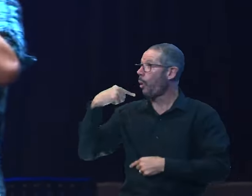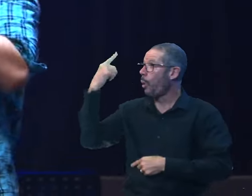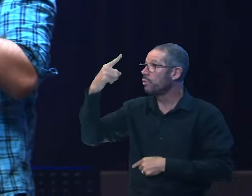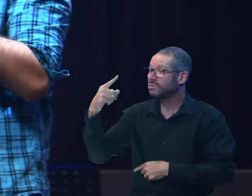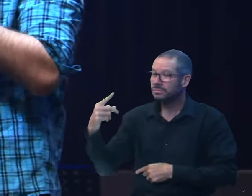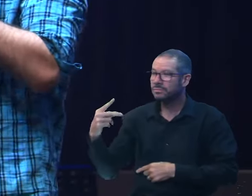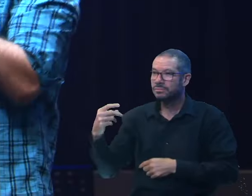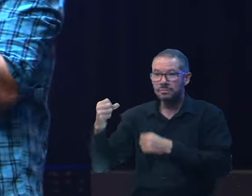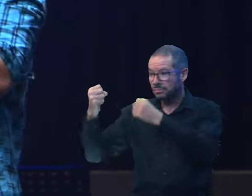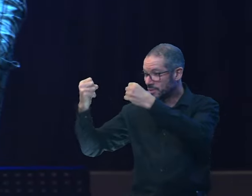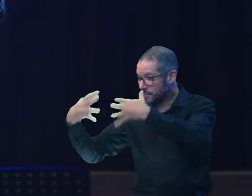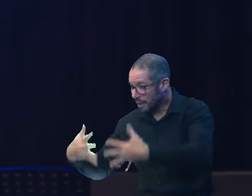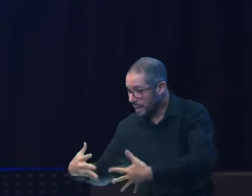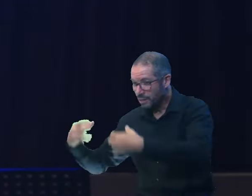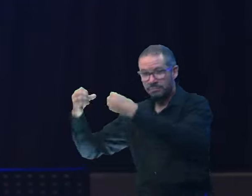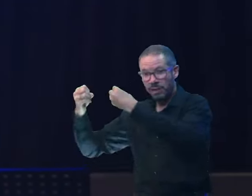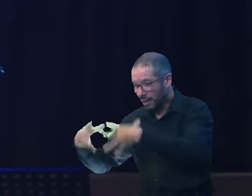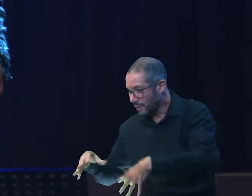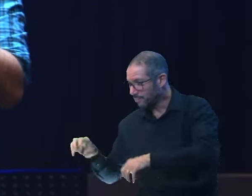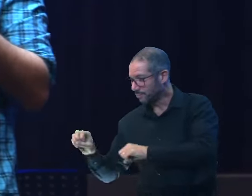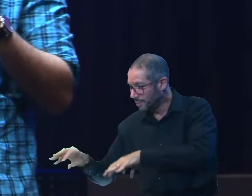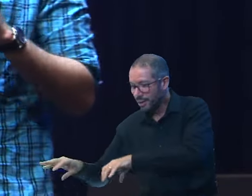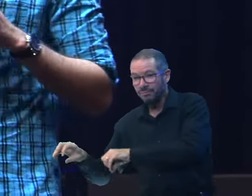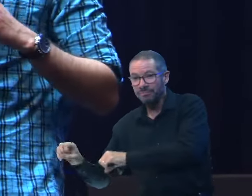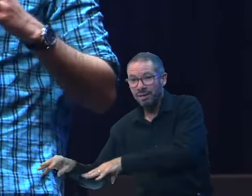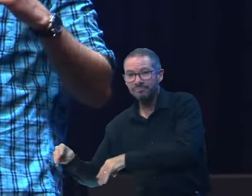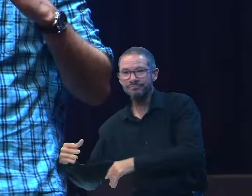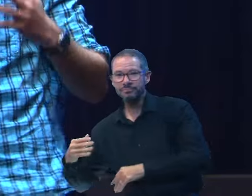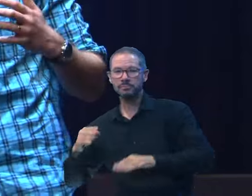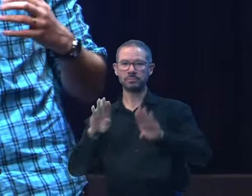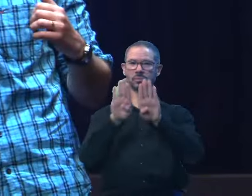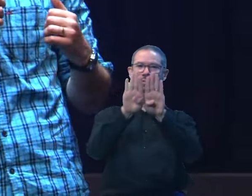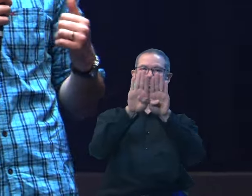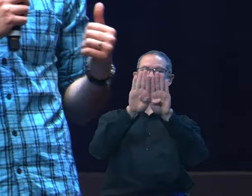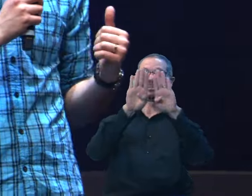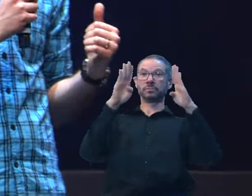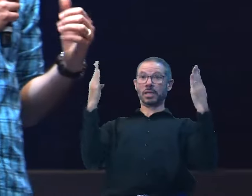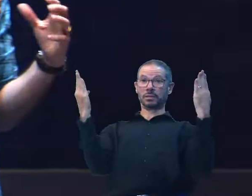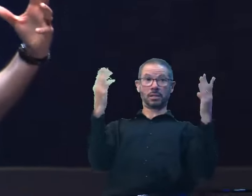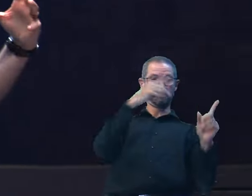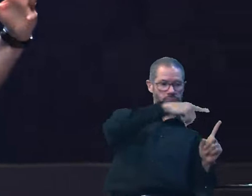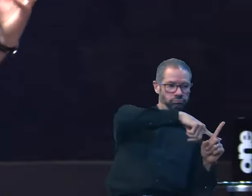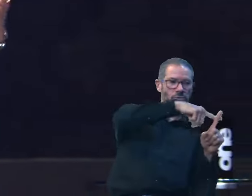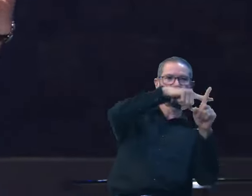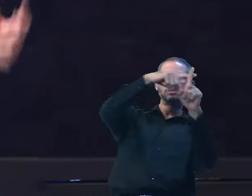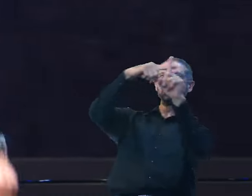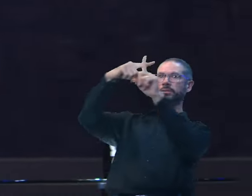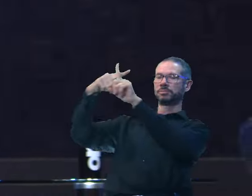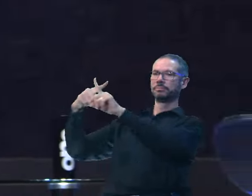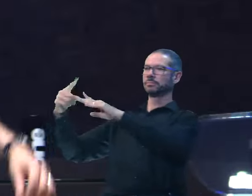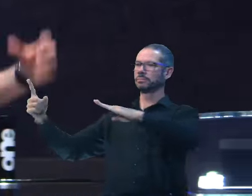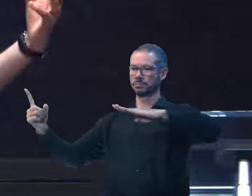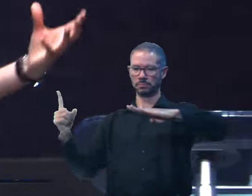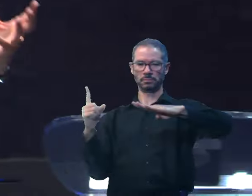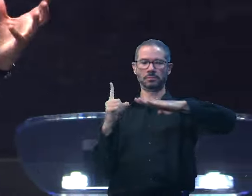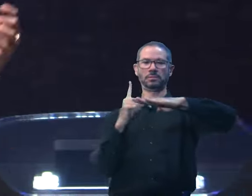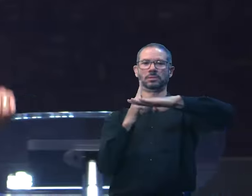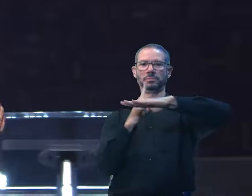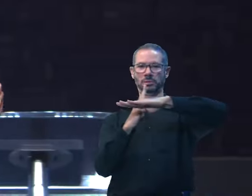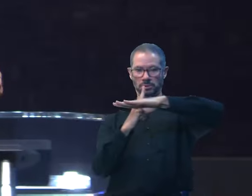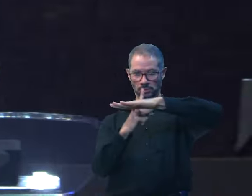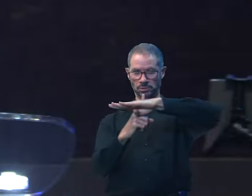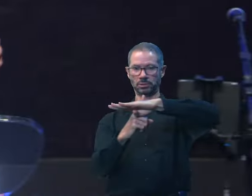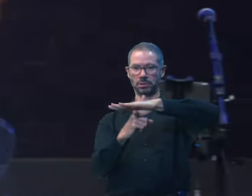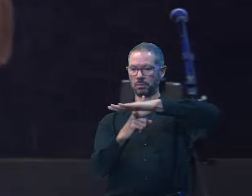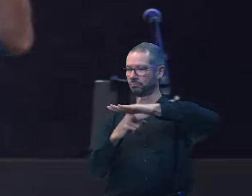aí você vai explicando para a criança. Chegamos na entrada do cemitério e tem lá uma recepção que né, atende